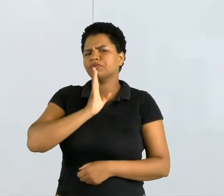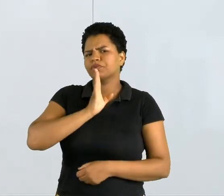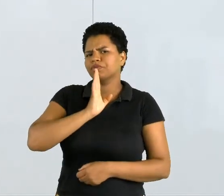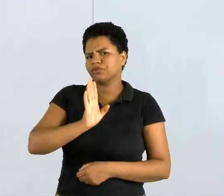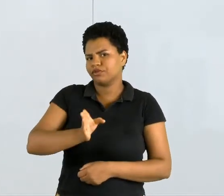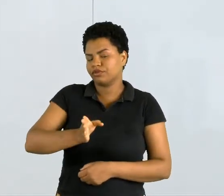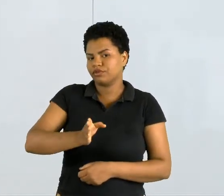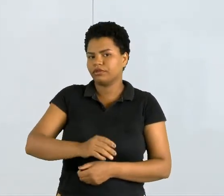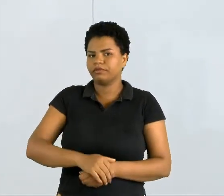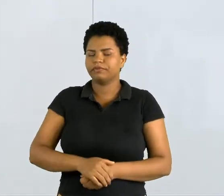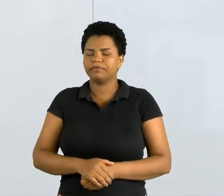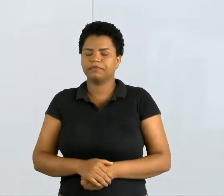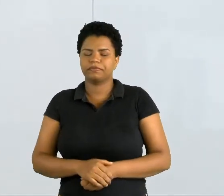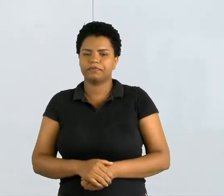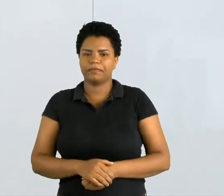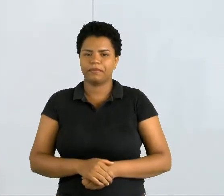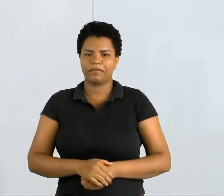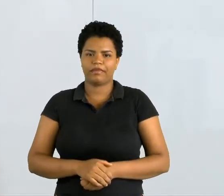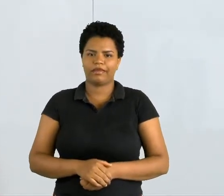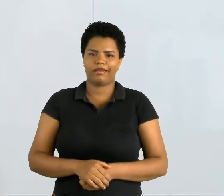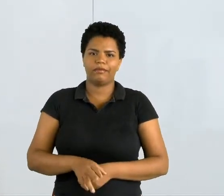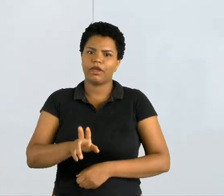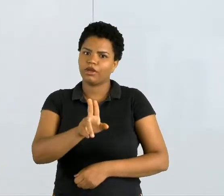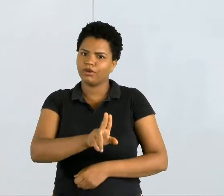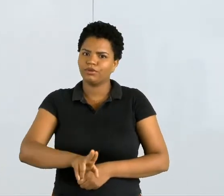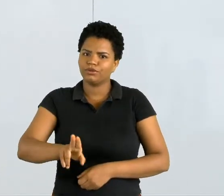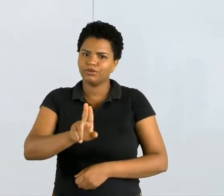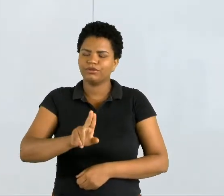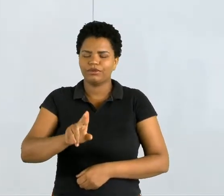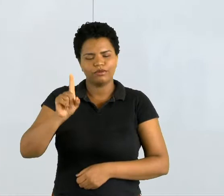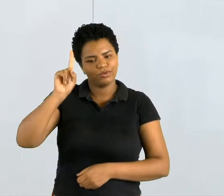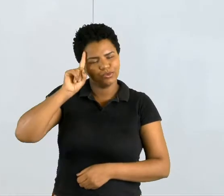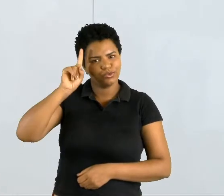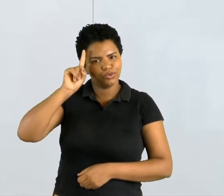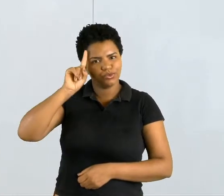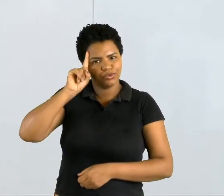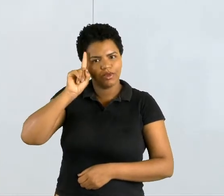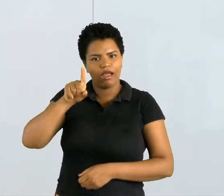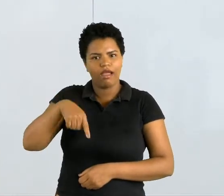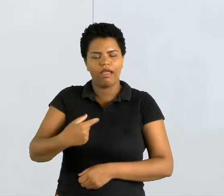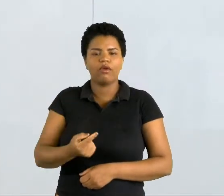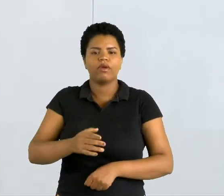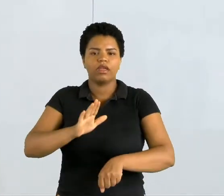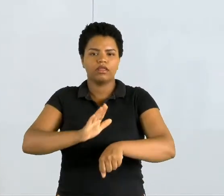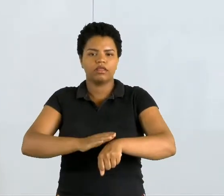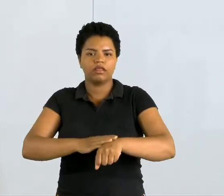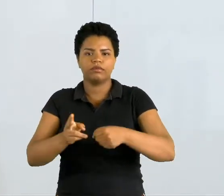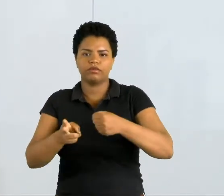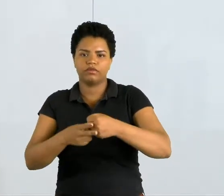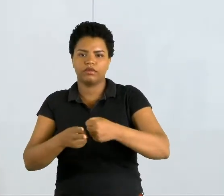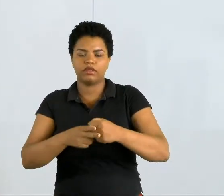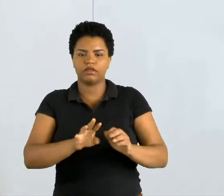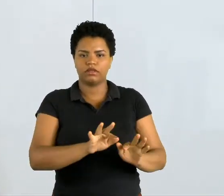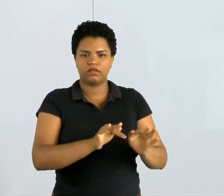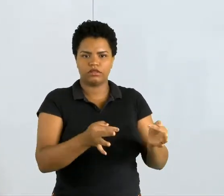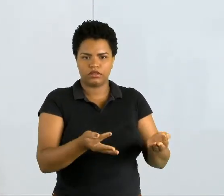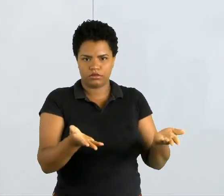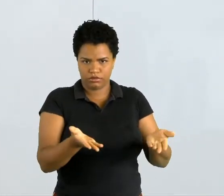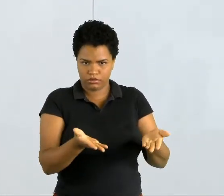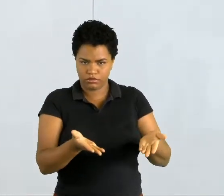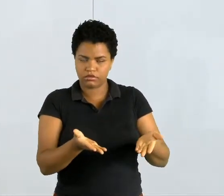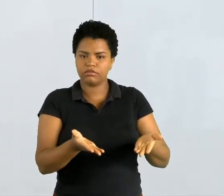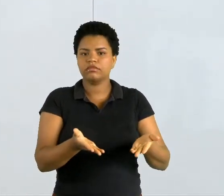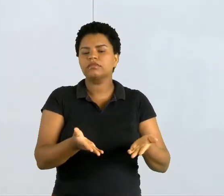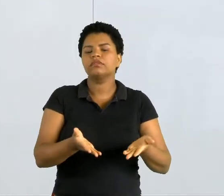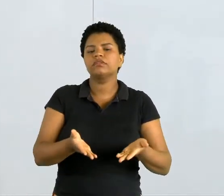até porque ele é muito utilizado no nosso dia a dia. São os tempos verbais simple present, que é o presente simples,